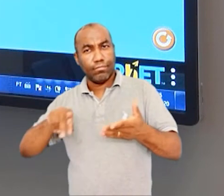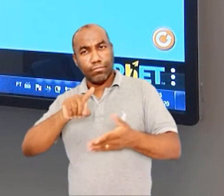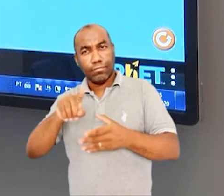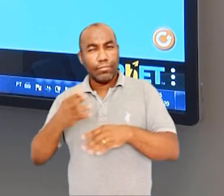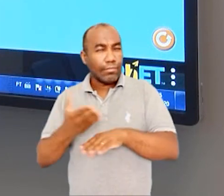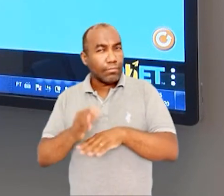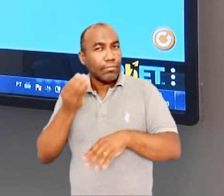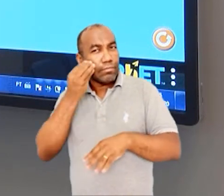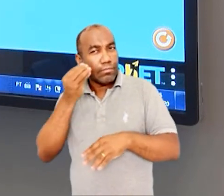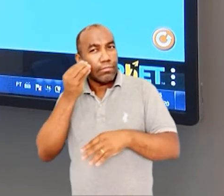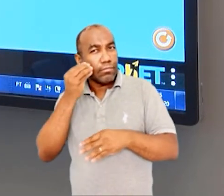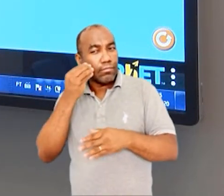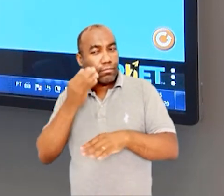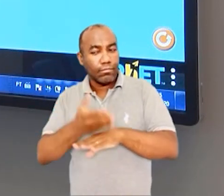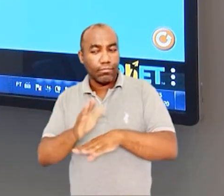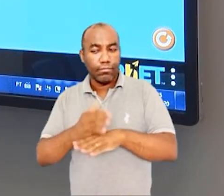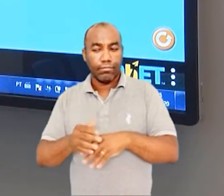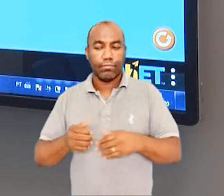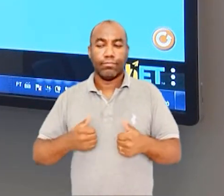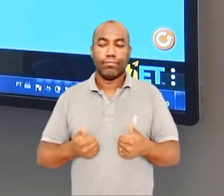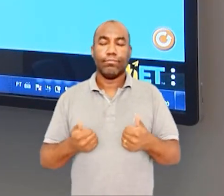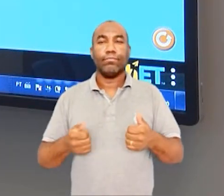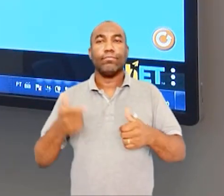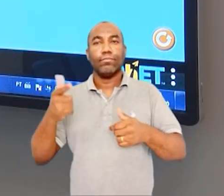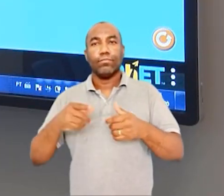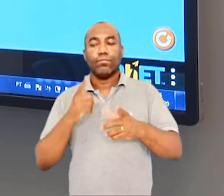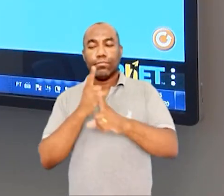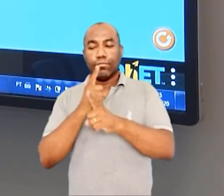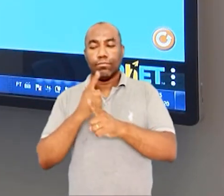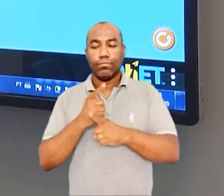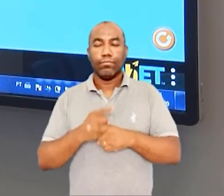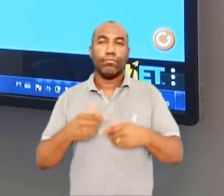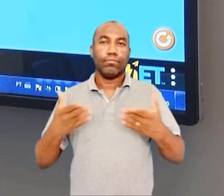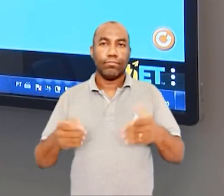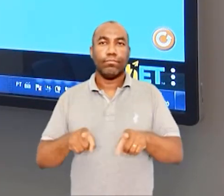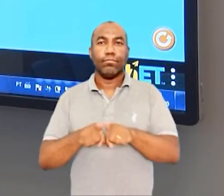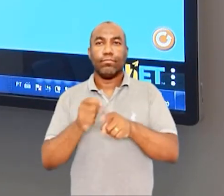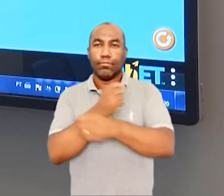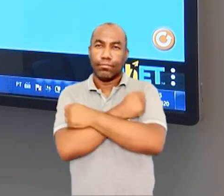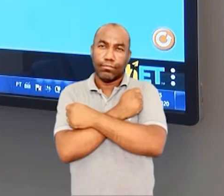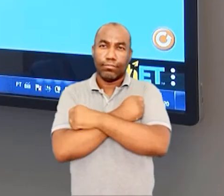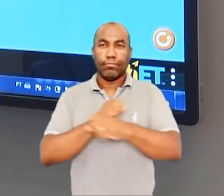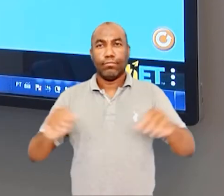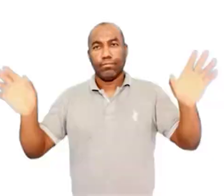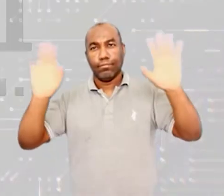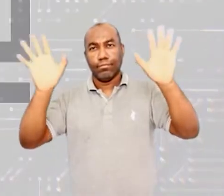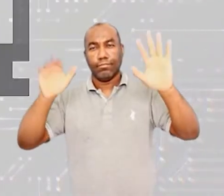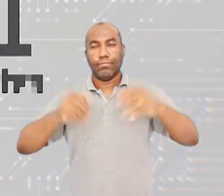outra aula. Até o nosso próximo encontro. Ciências da Natureza com vocês, ok? Grande abraço.